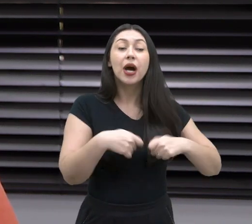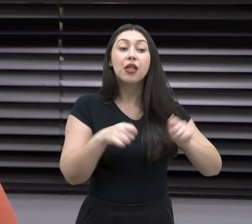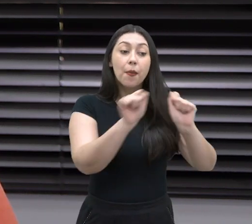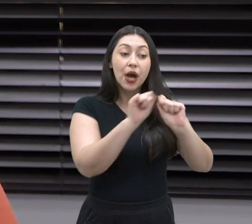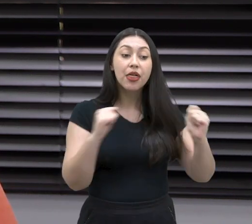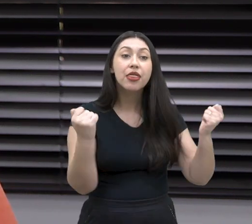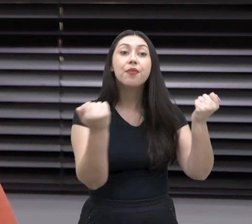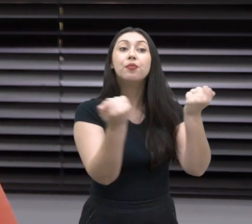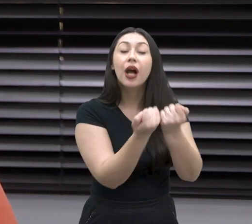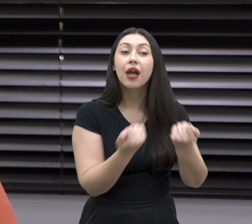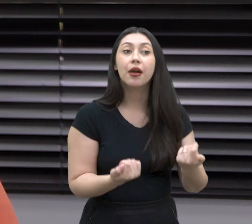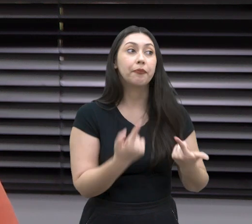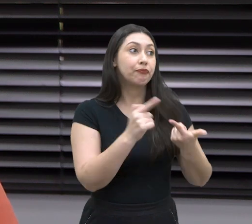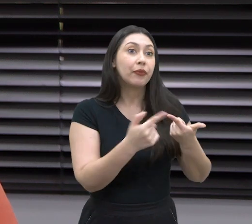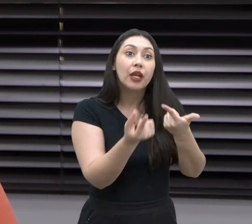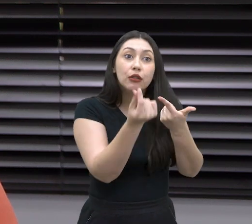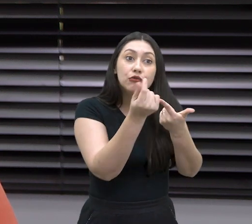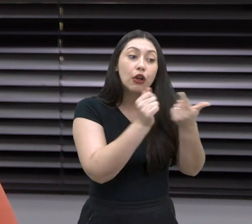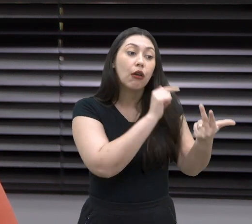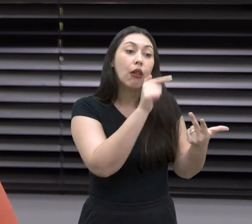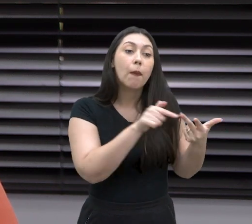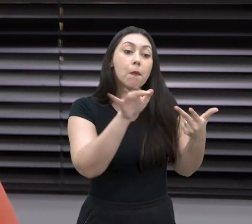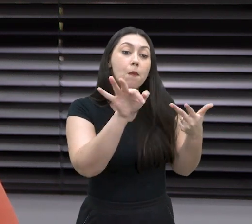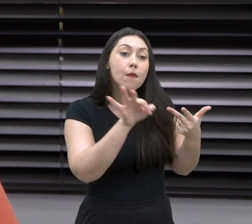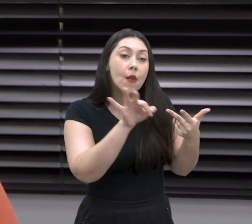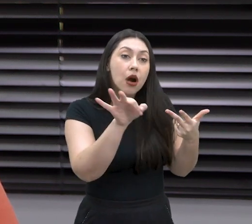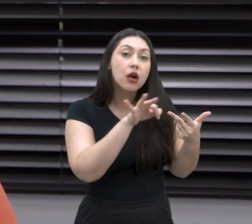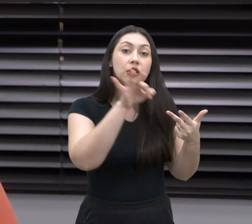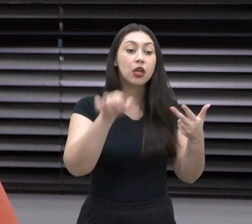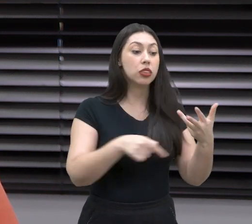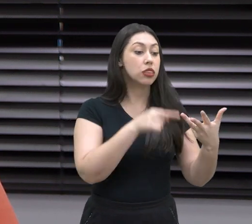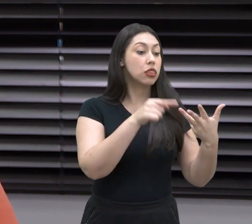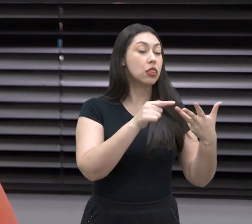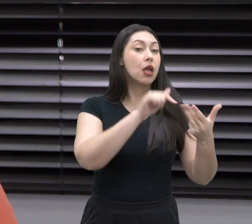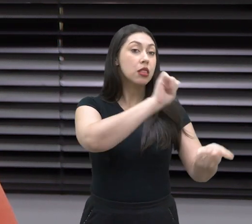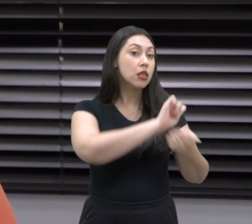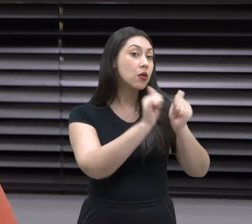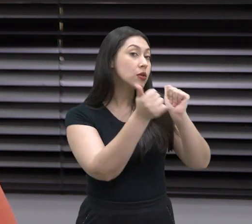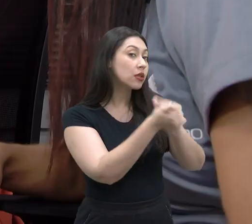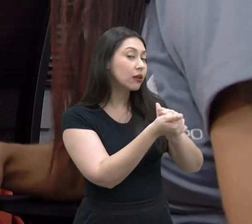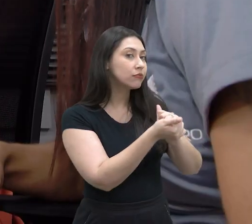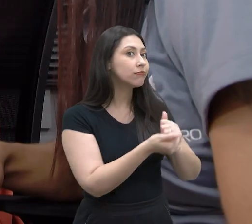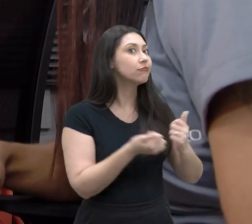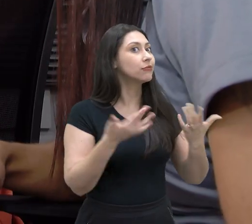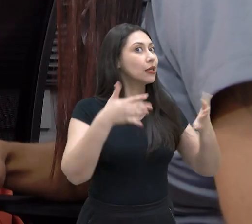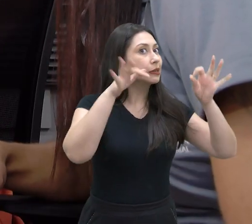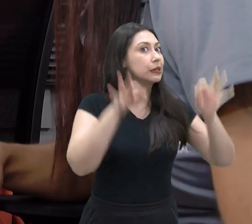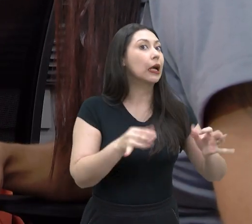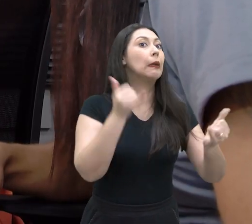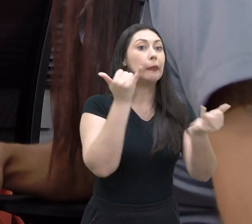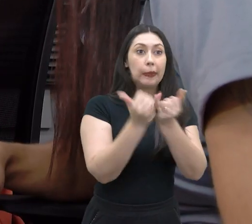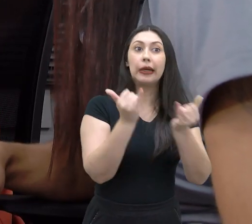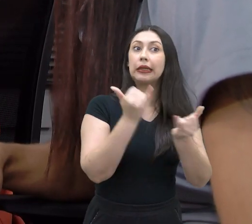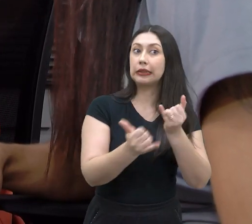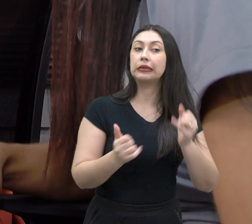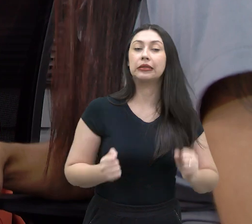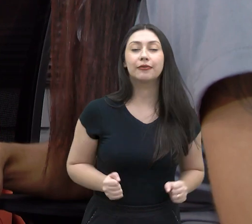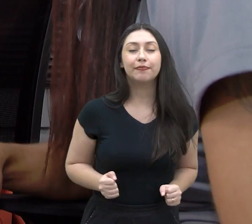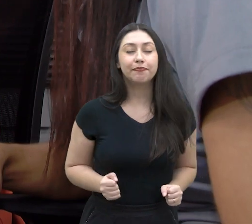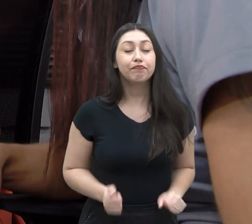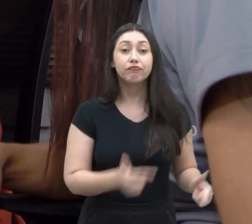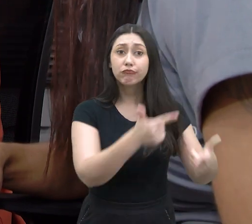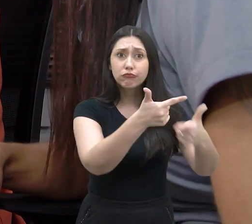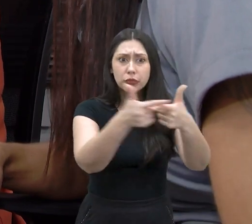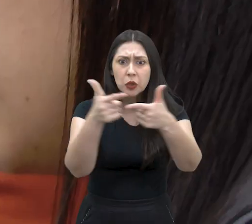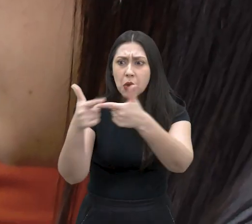um projeto, de adequação de algum sistema. Então, com certeza, se assemelha muito, sim. E diante dos problemas, a Kelly precisa ser